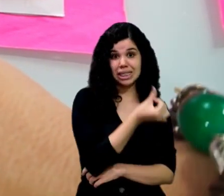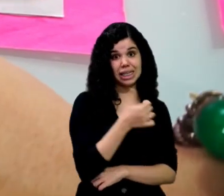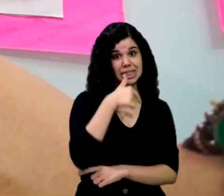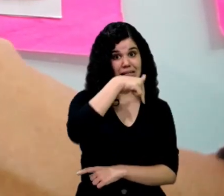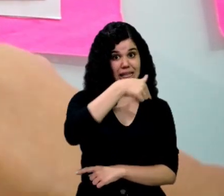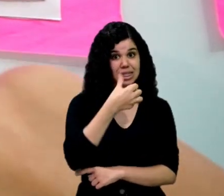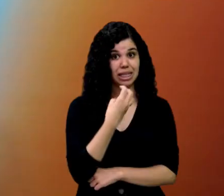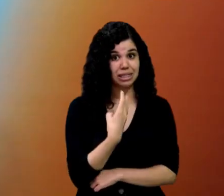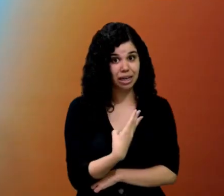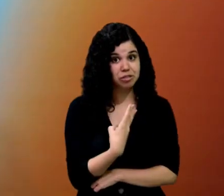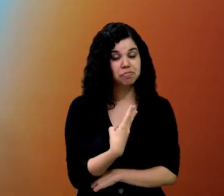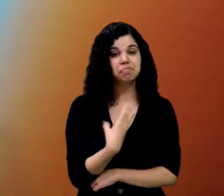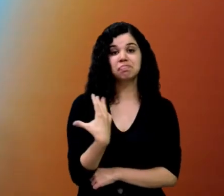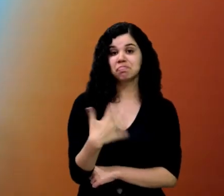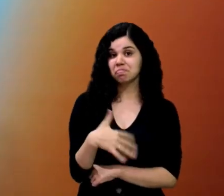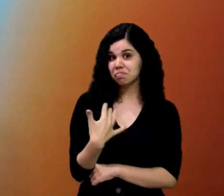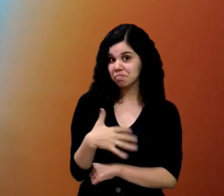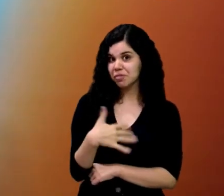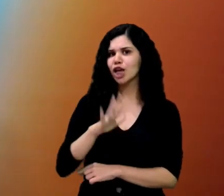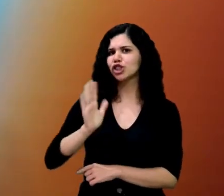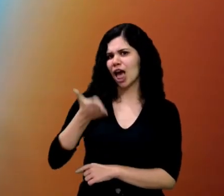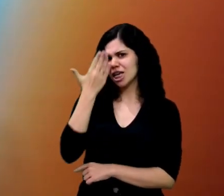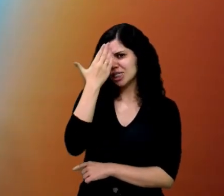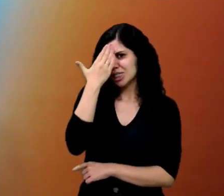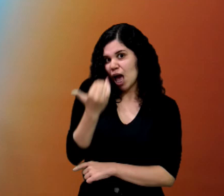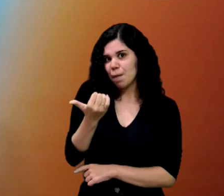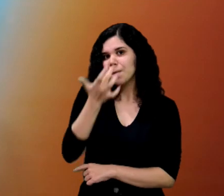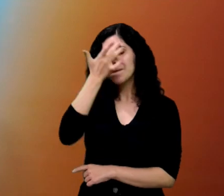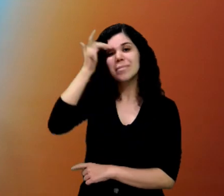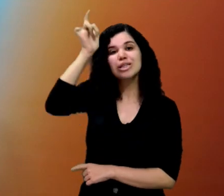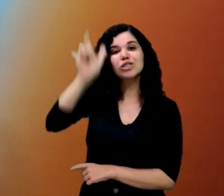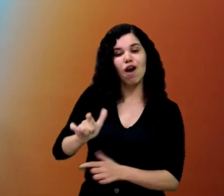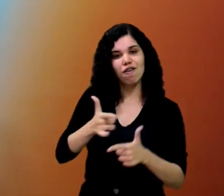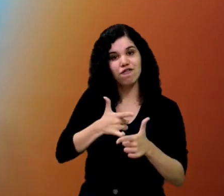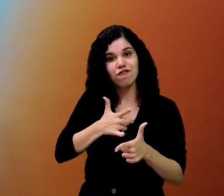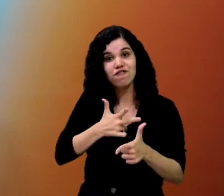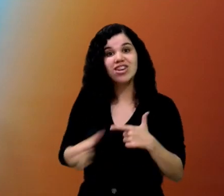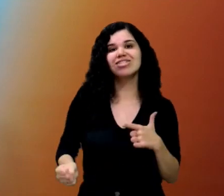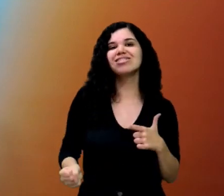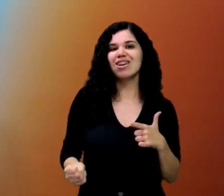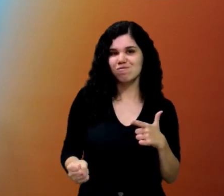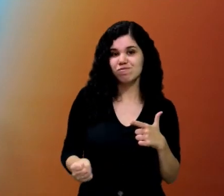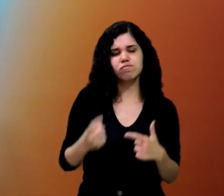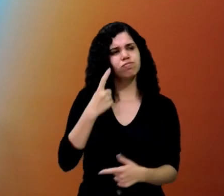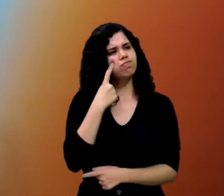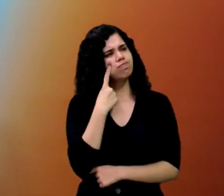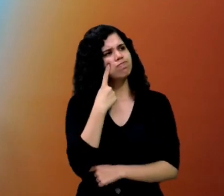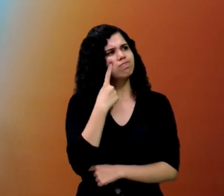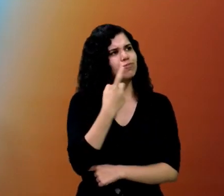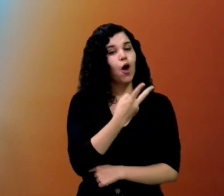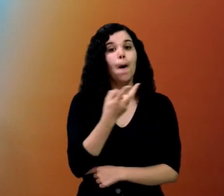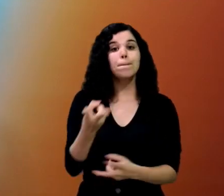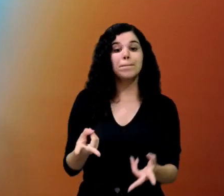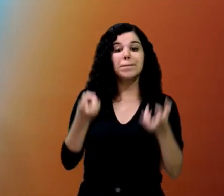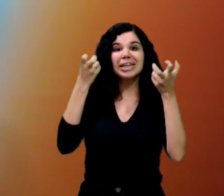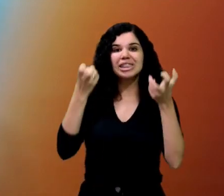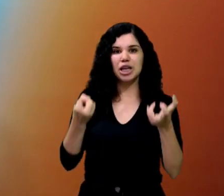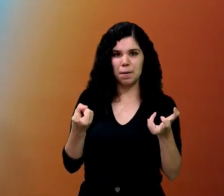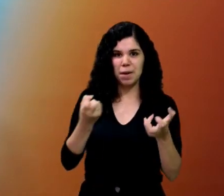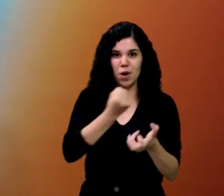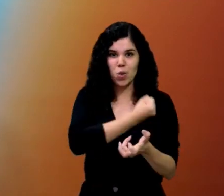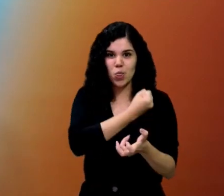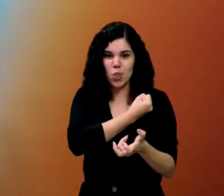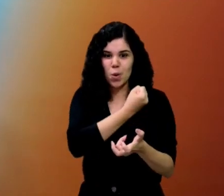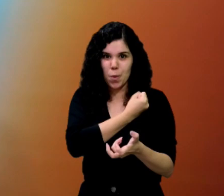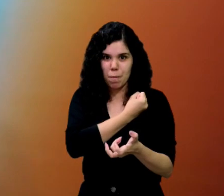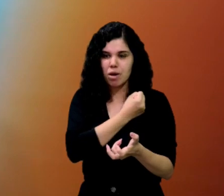9.673. Agora já dá para saber, né, quem ganhou o jogo. Pelo que eu tô vendo aqui, se a gente olhar, ó, o 9